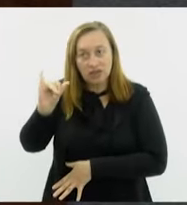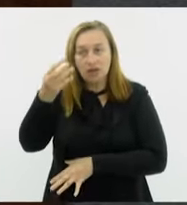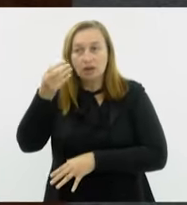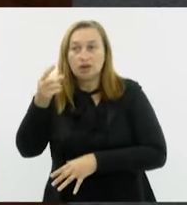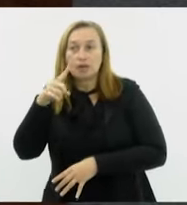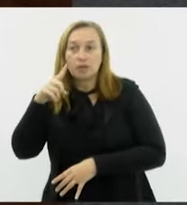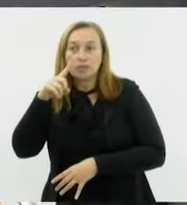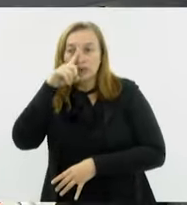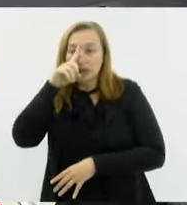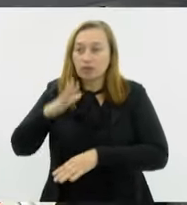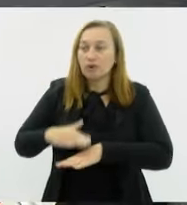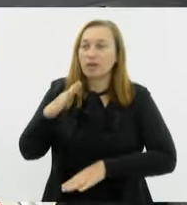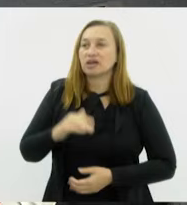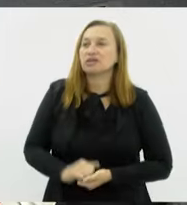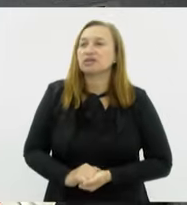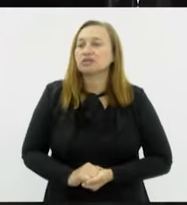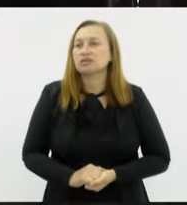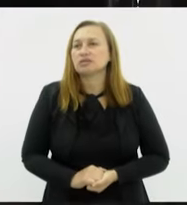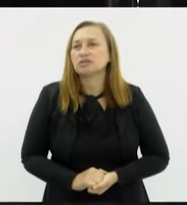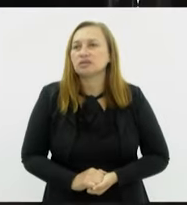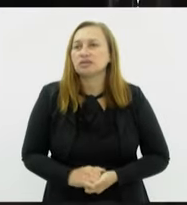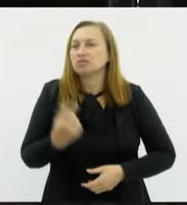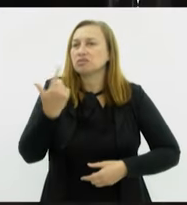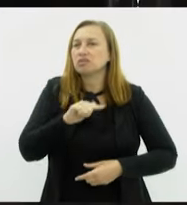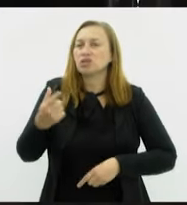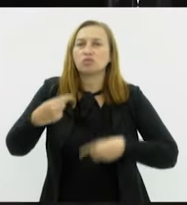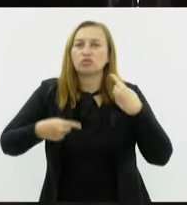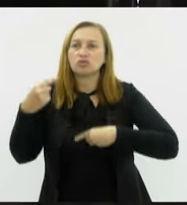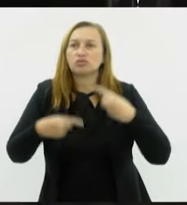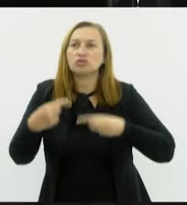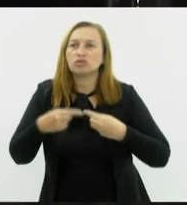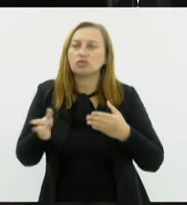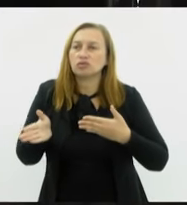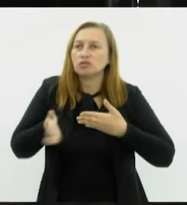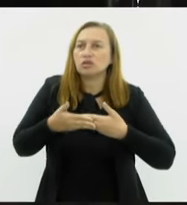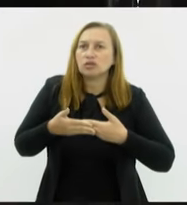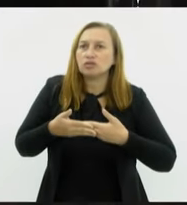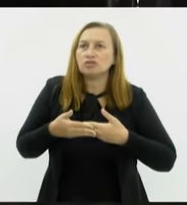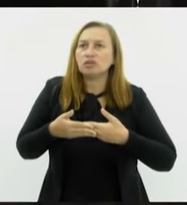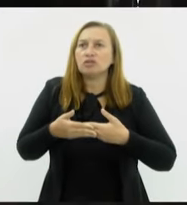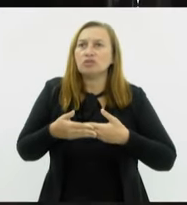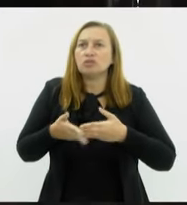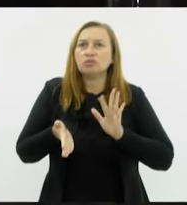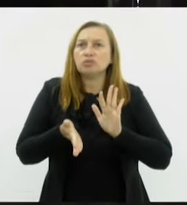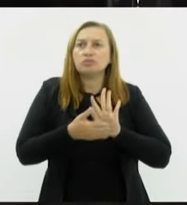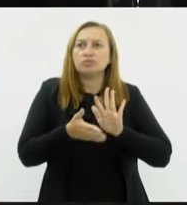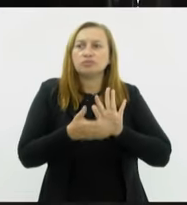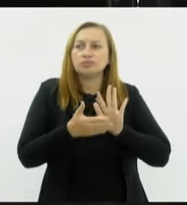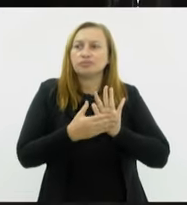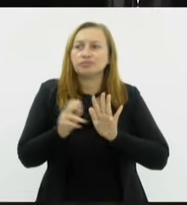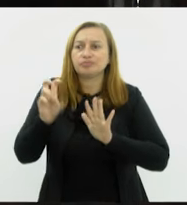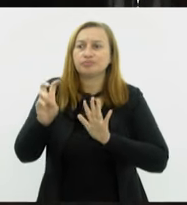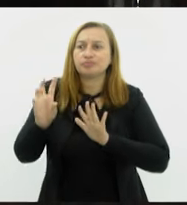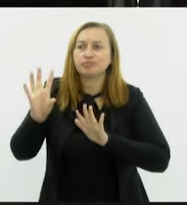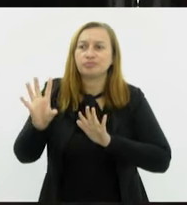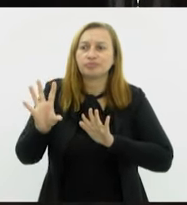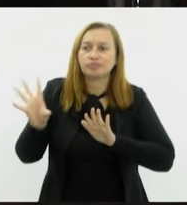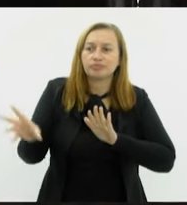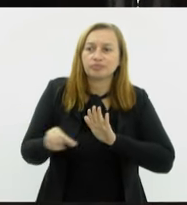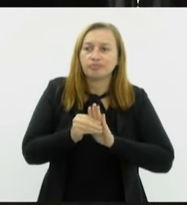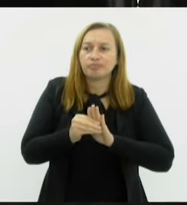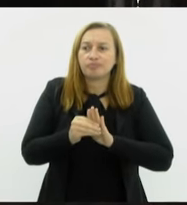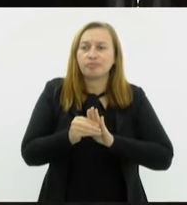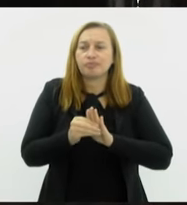Muito obrigada. Não havendo mais quem queira discutir, é encerrada a discussão. A presidente proposta recebeu 5 emendas e retorna às